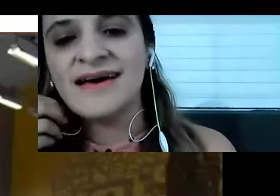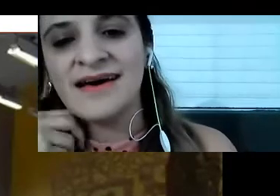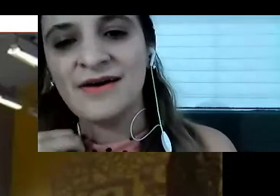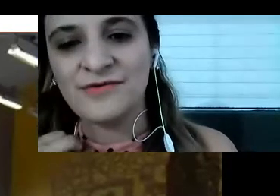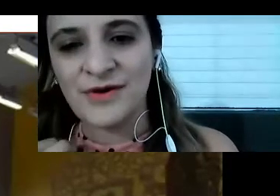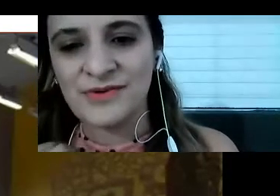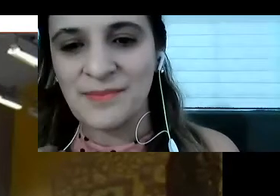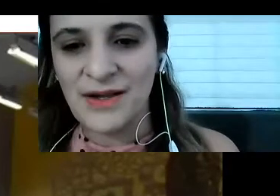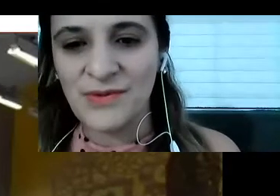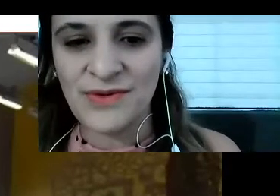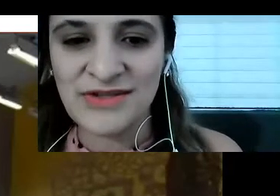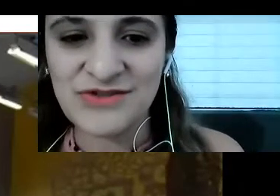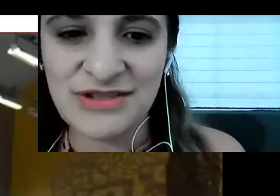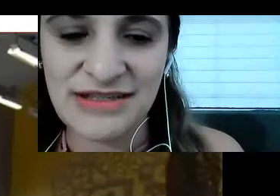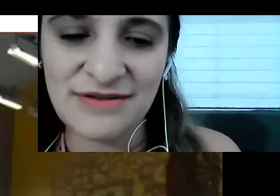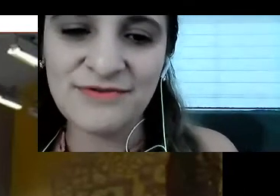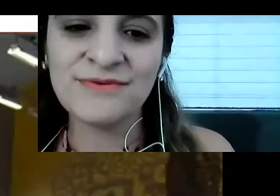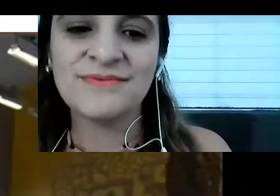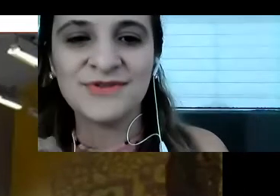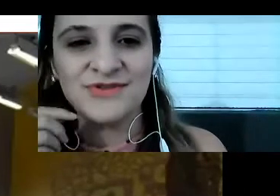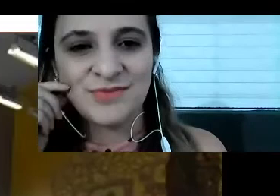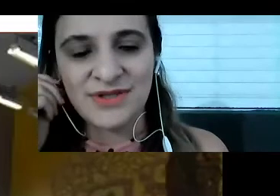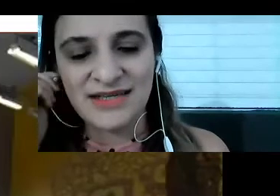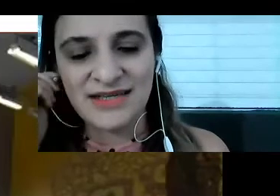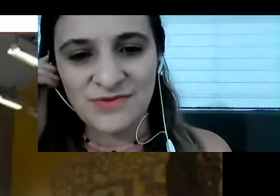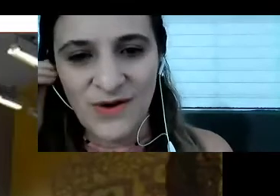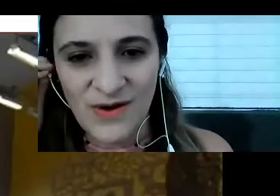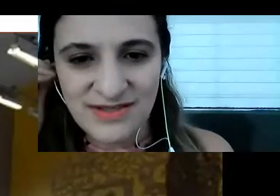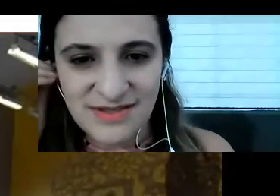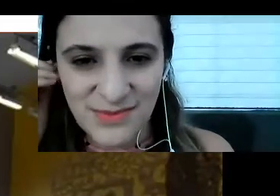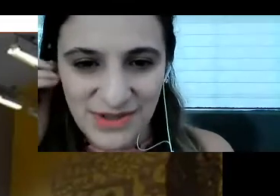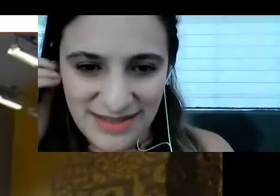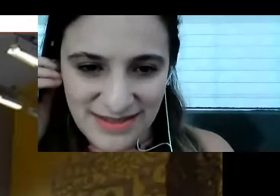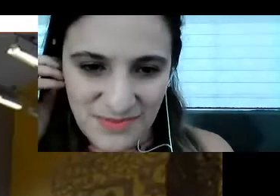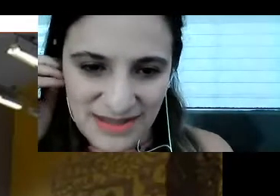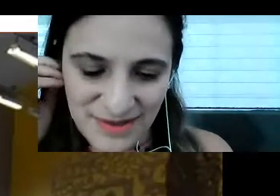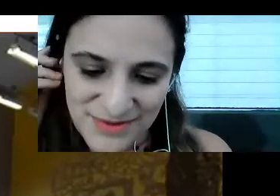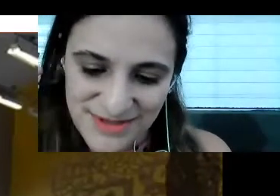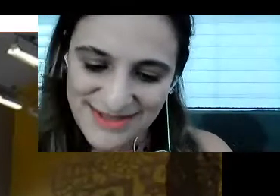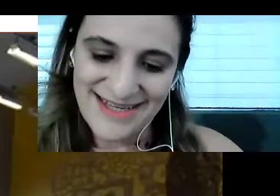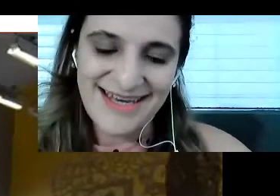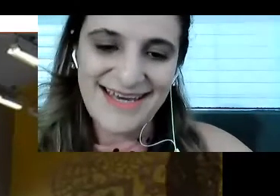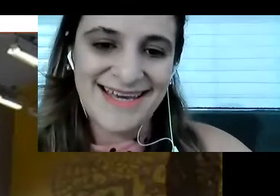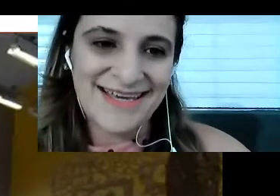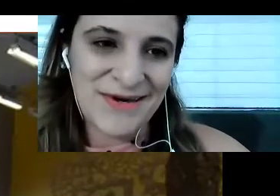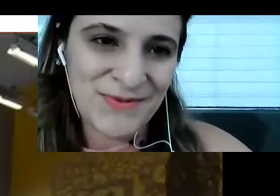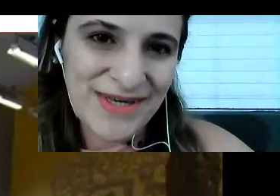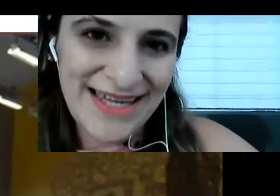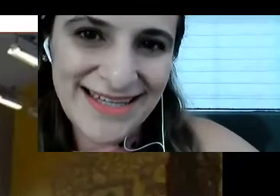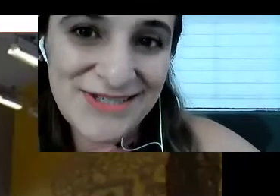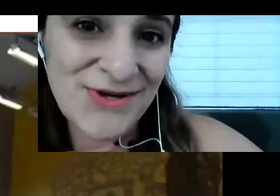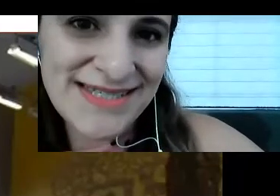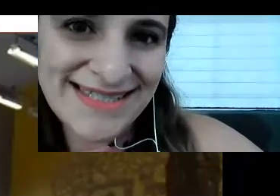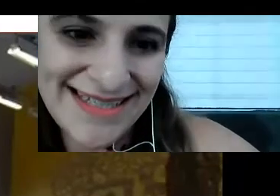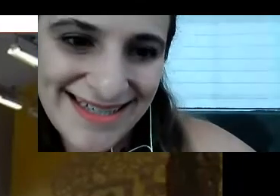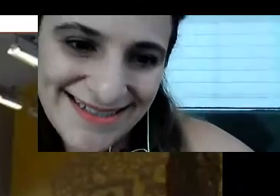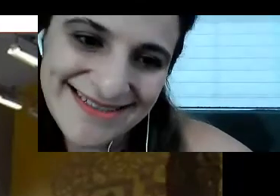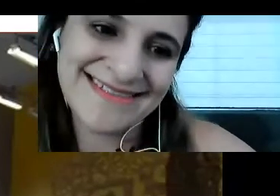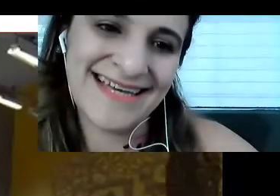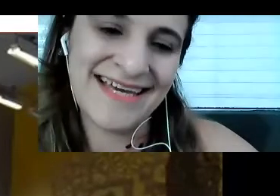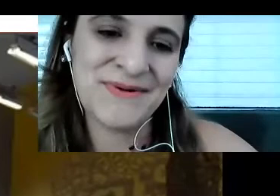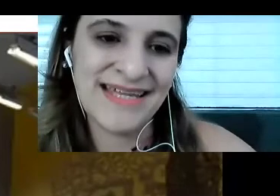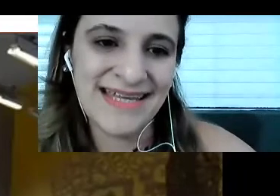Firmina foi um trabalho coletivo, de muitas vozes, muitas mãos, e eu não queria estar